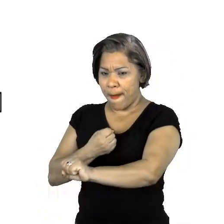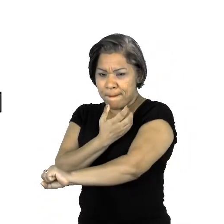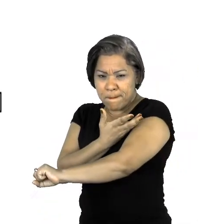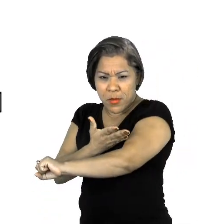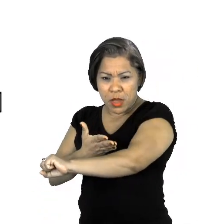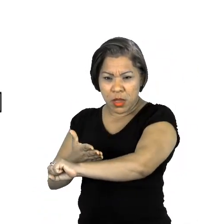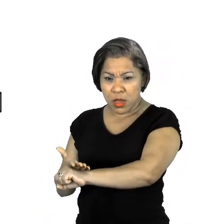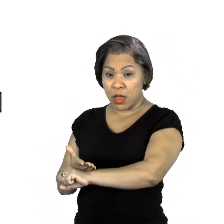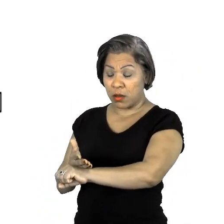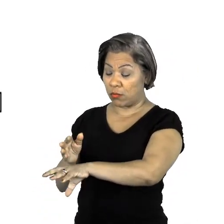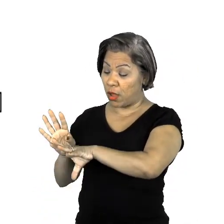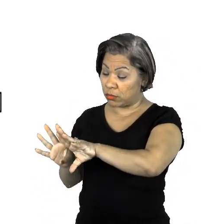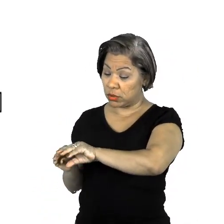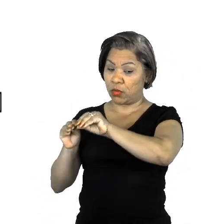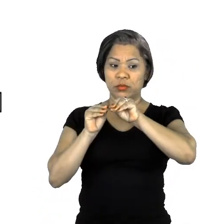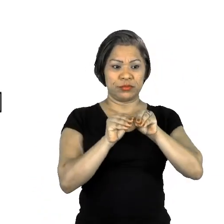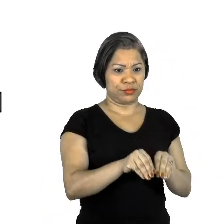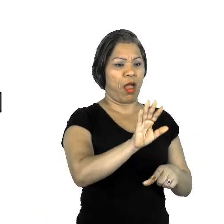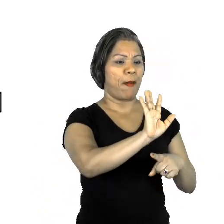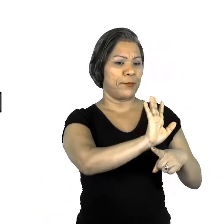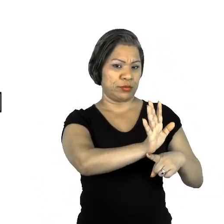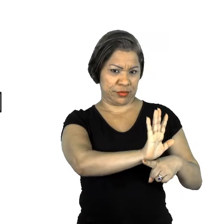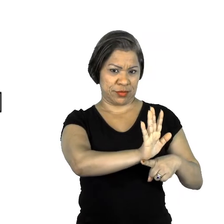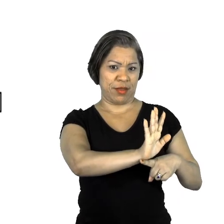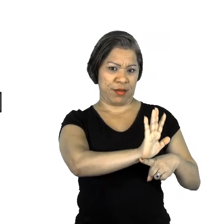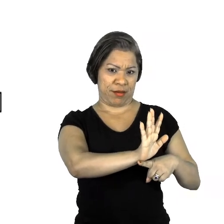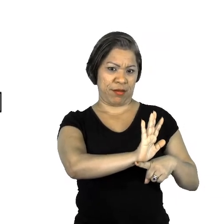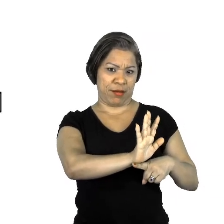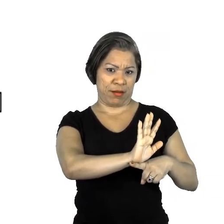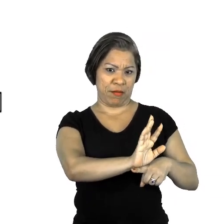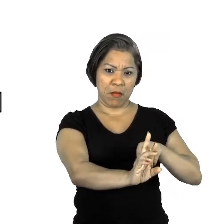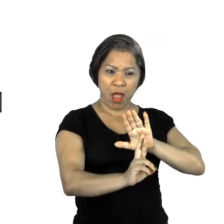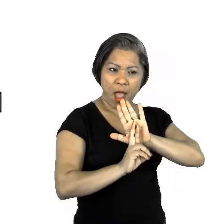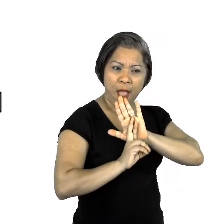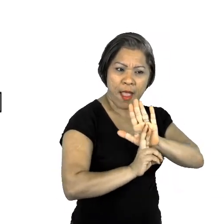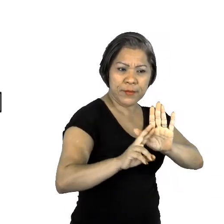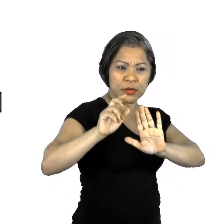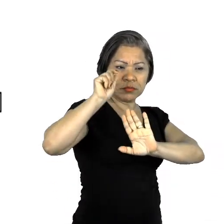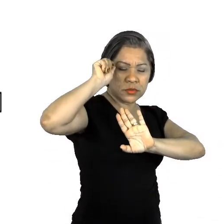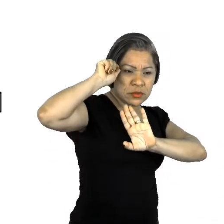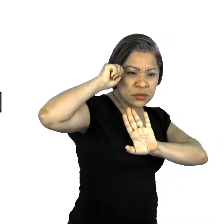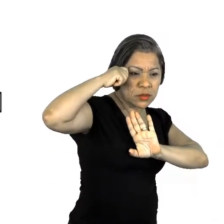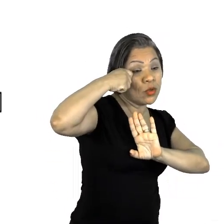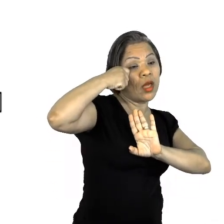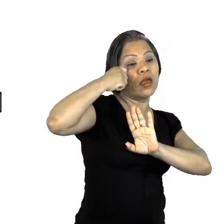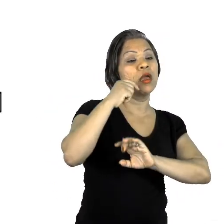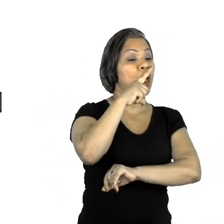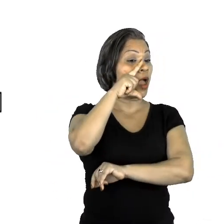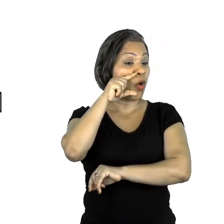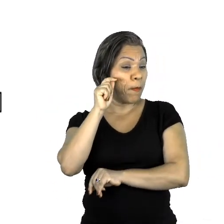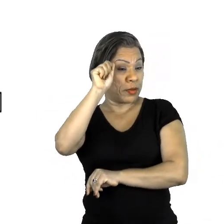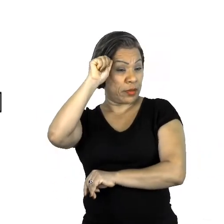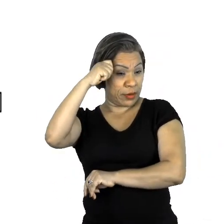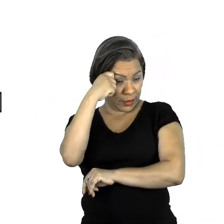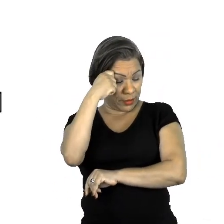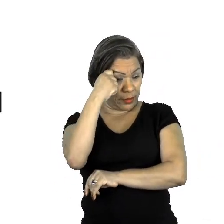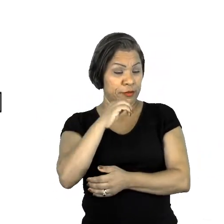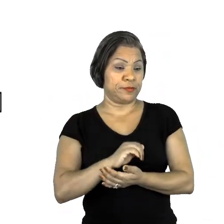traz então para a tela dos cinemas essa representação negra que é o Pantera Negra. E ele diz